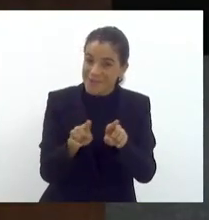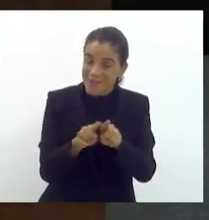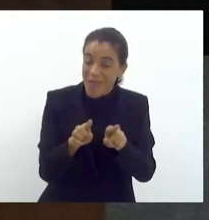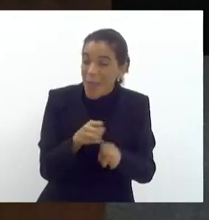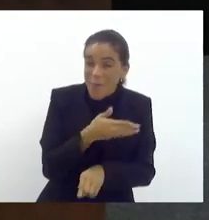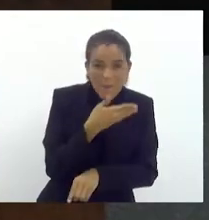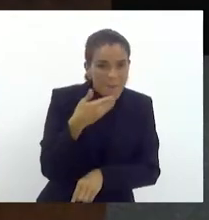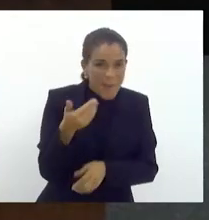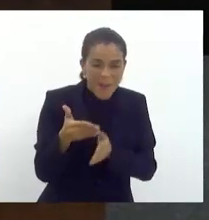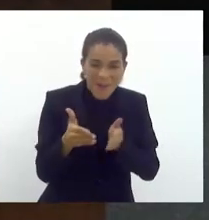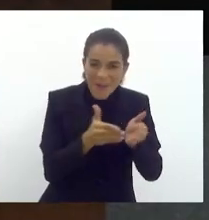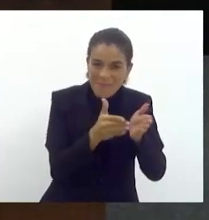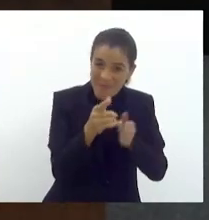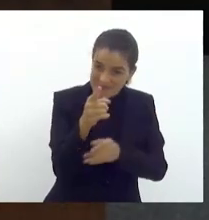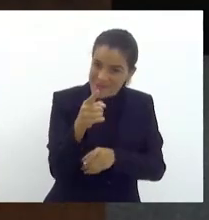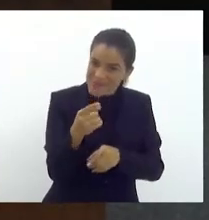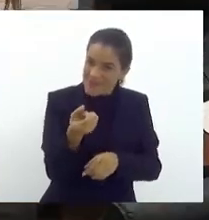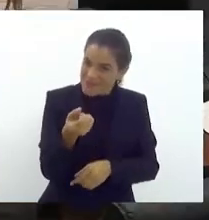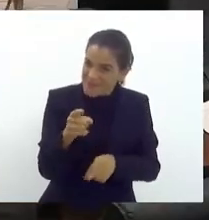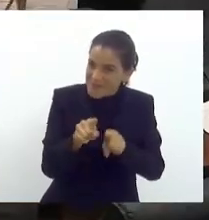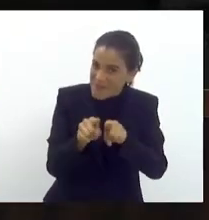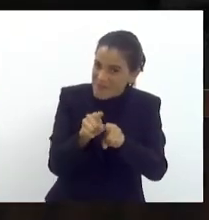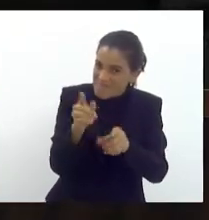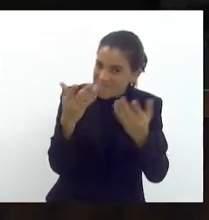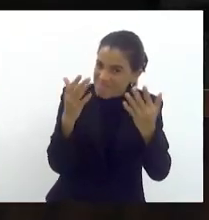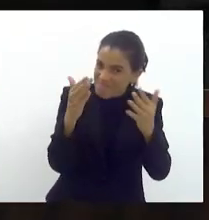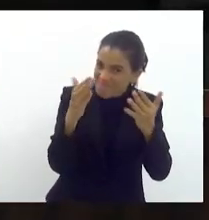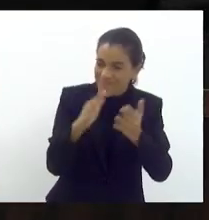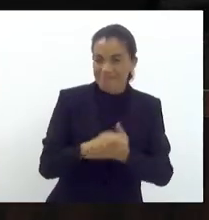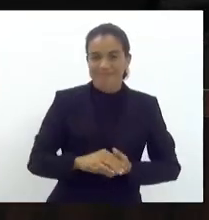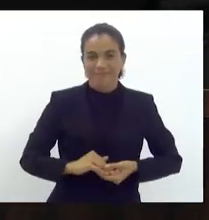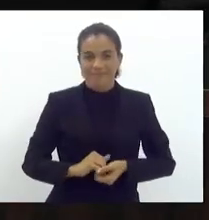eficiente também tá de parabéns